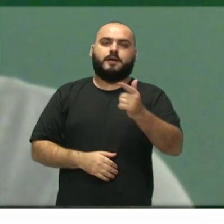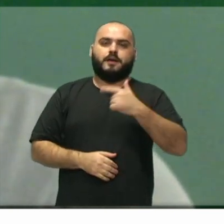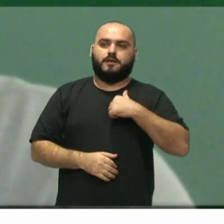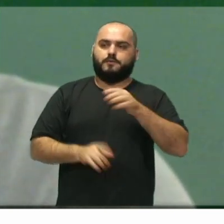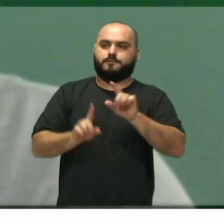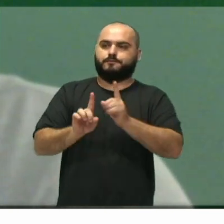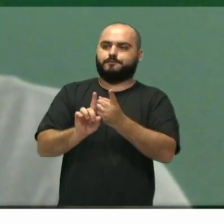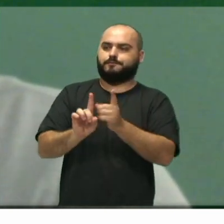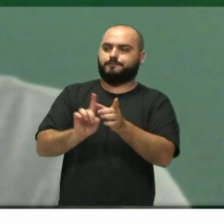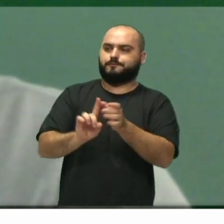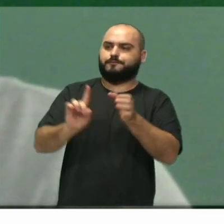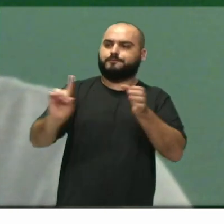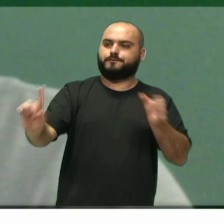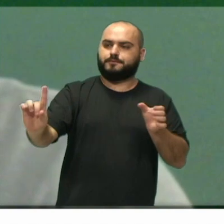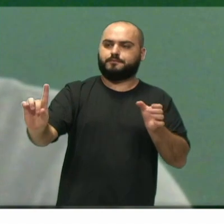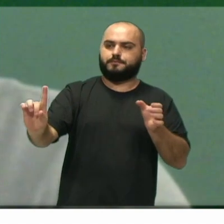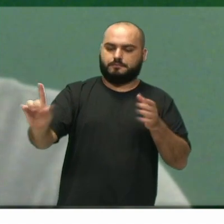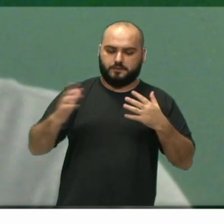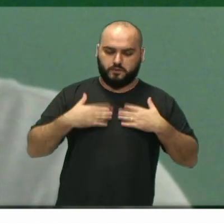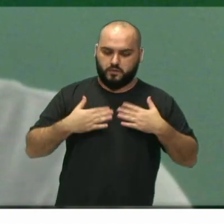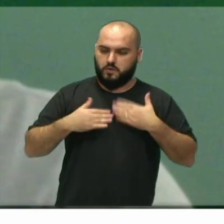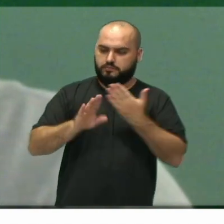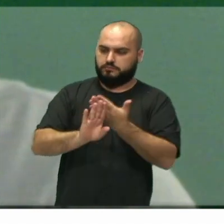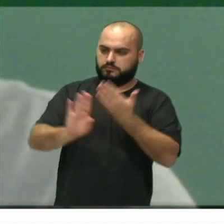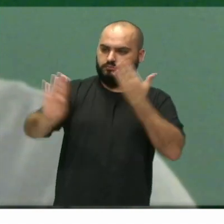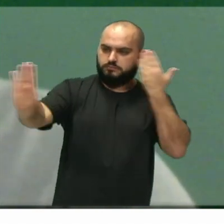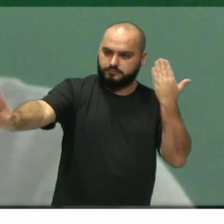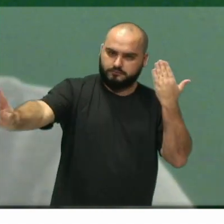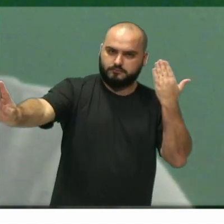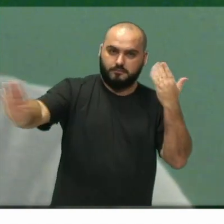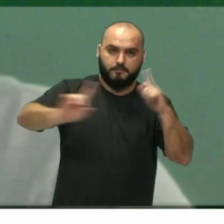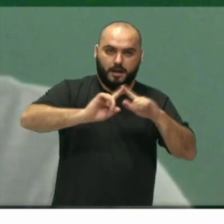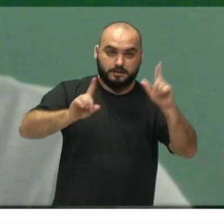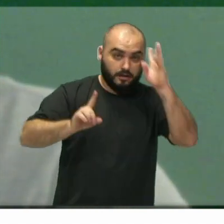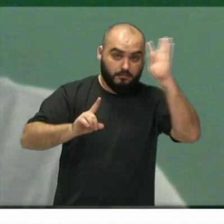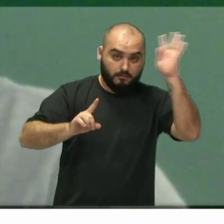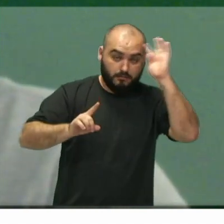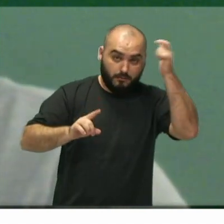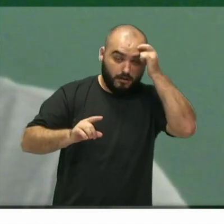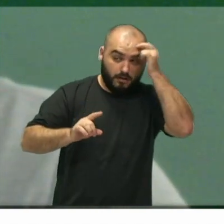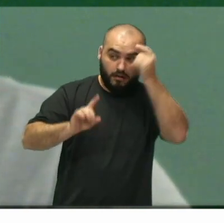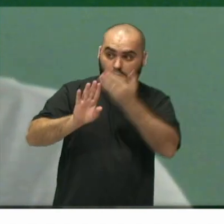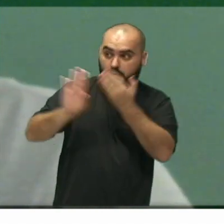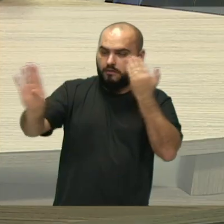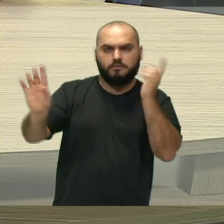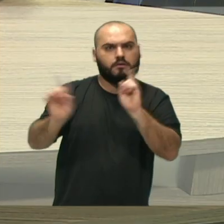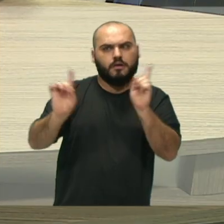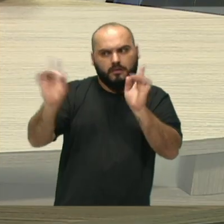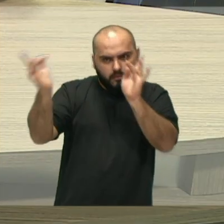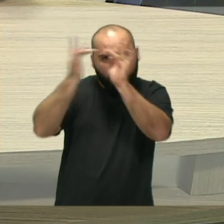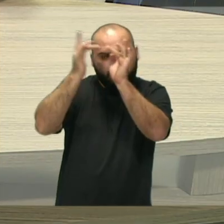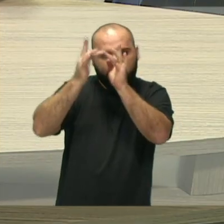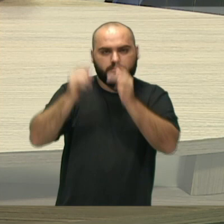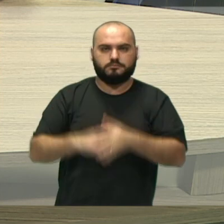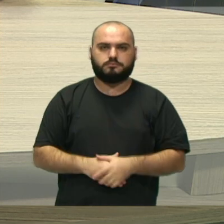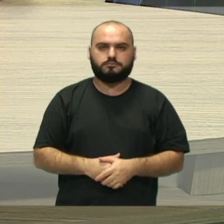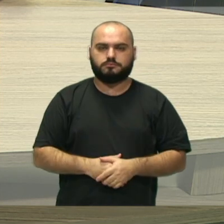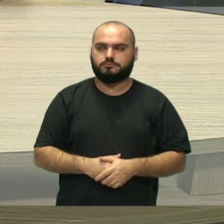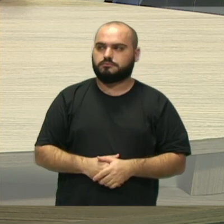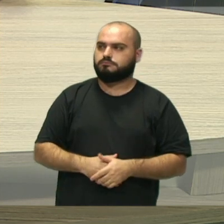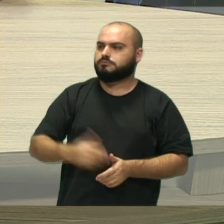distanciamento físico que eu tenho que manter um distanciamento emocional das pessoas. É outro tipo de